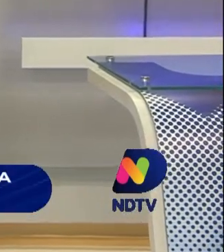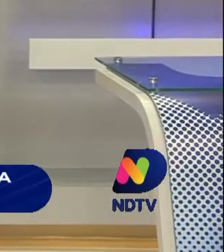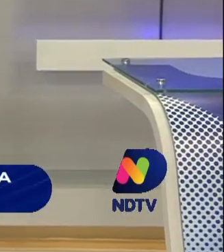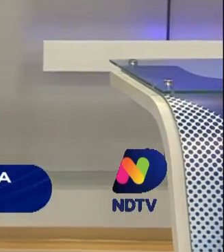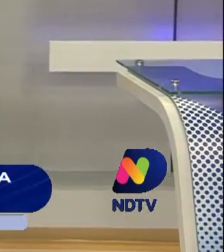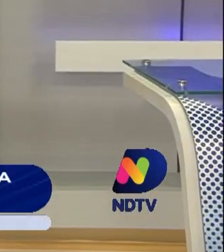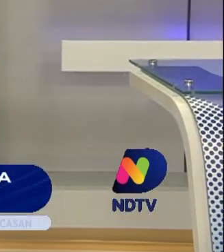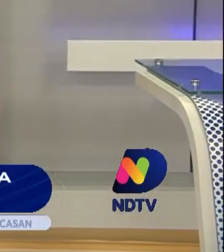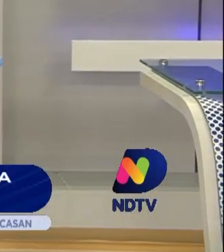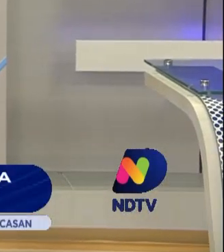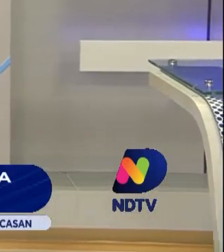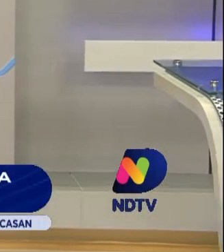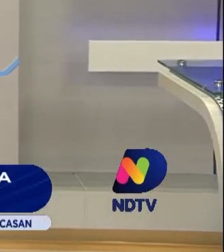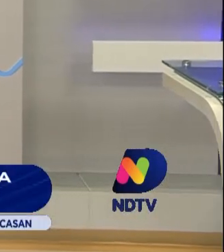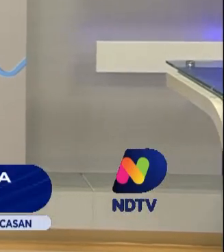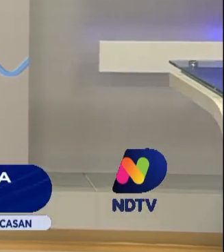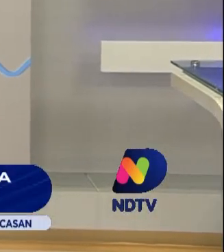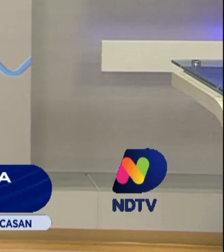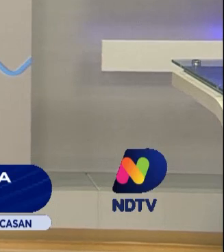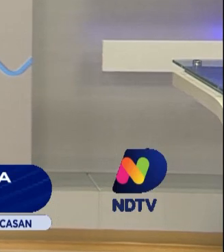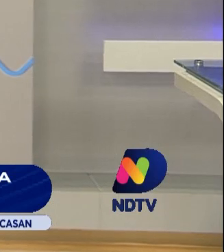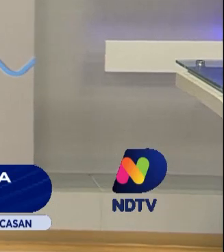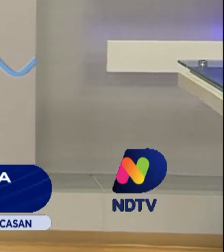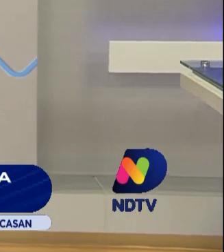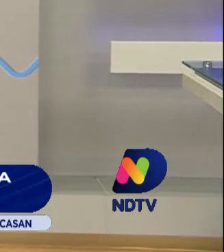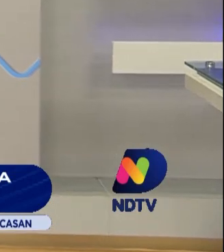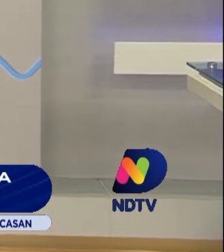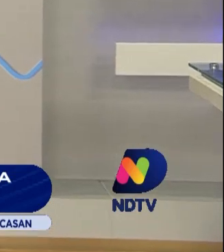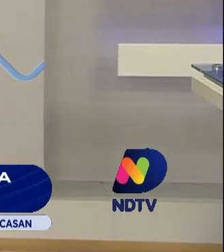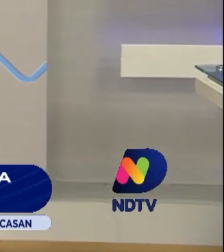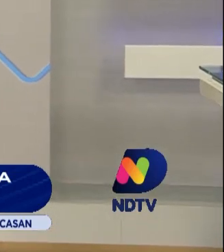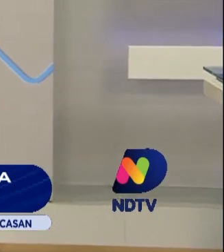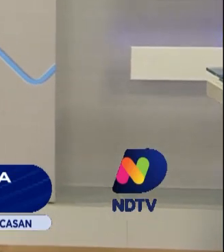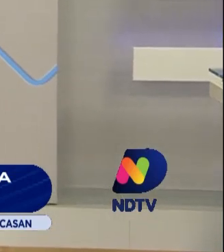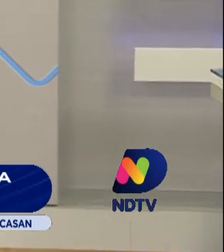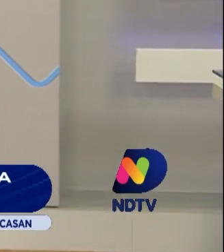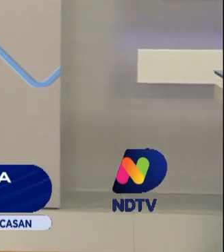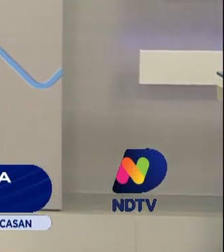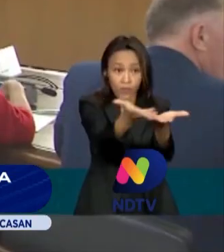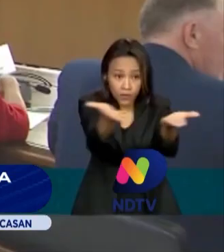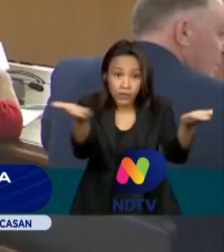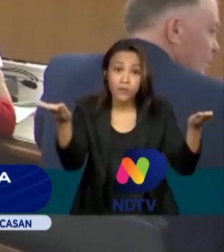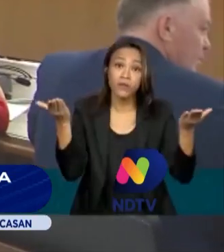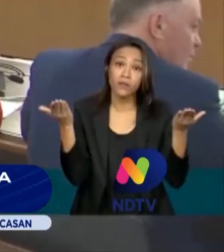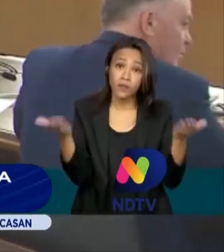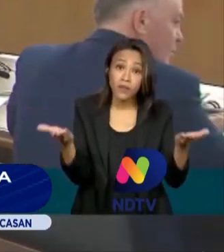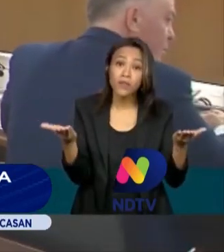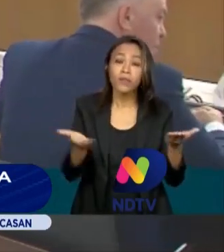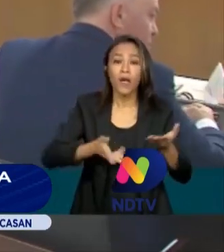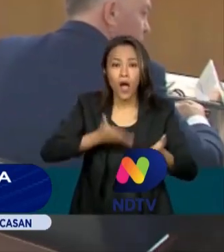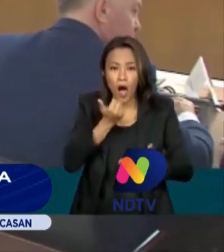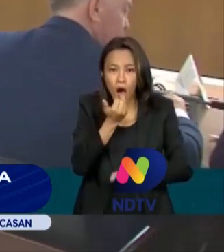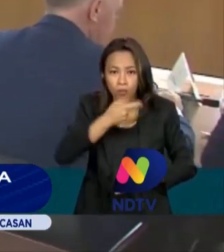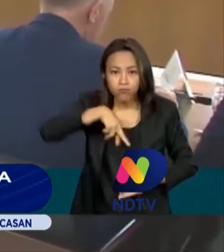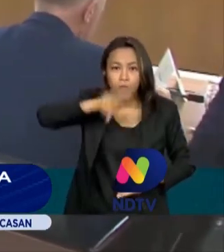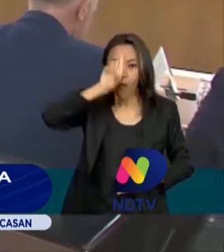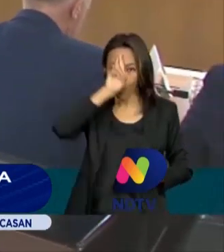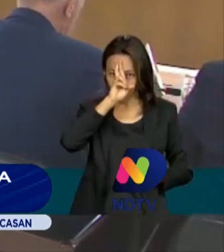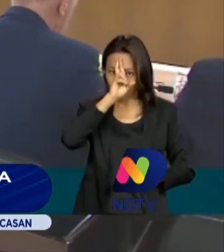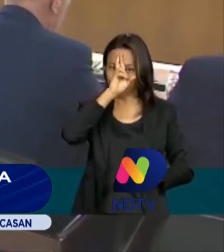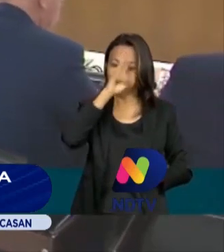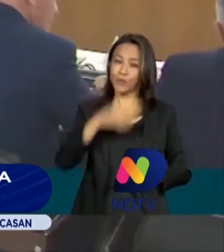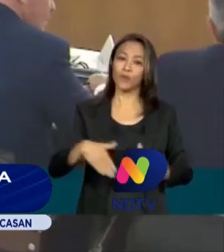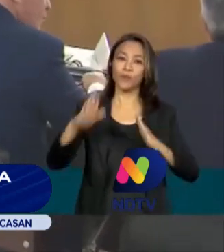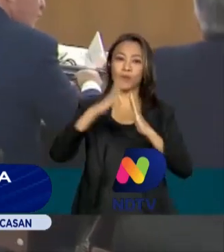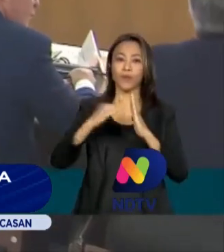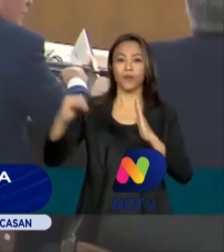e cobrou mais investimentos para as rodovias federais catarinenses. Governadores de todo o país foram até o